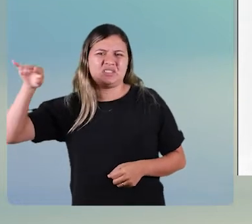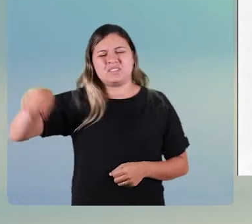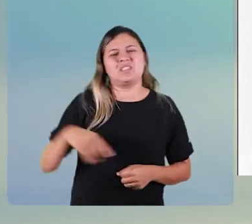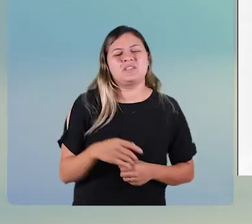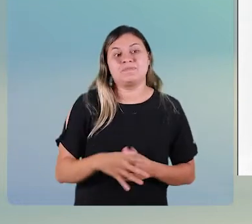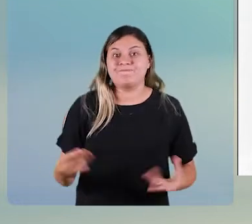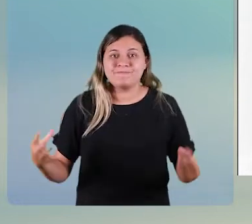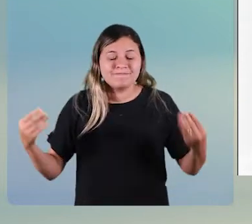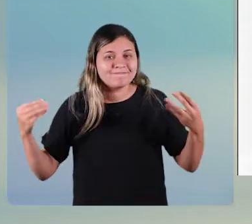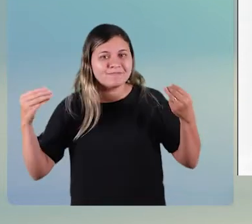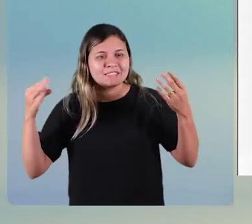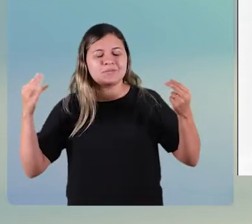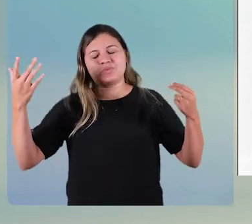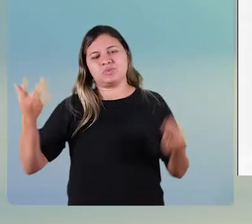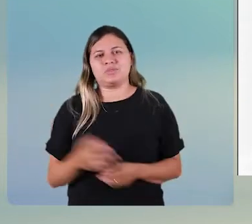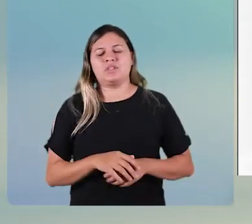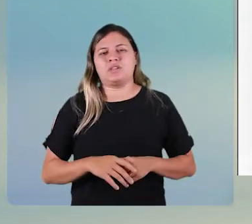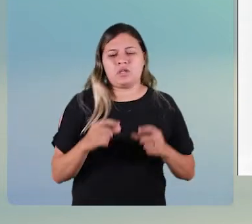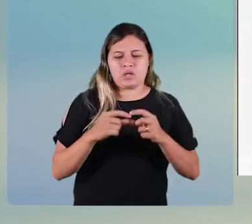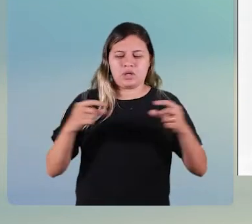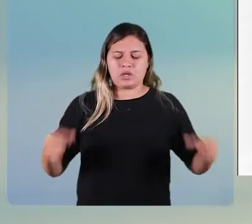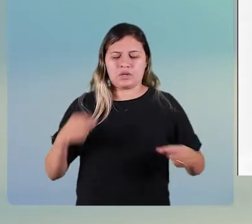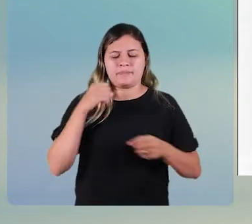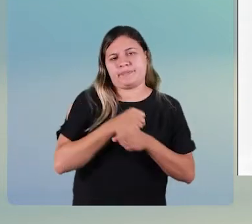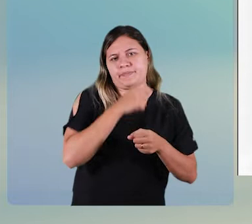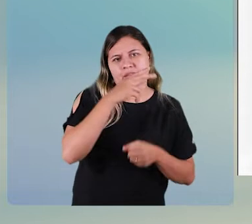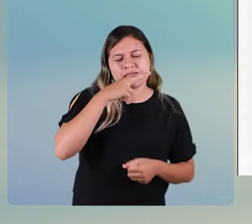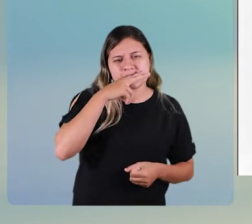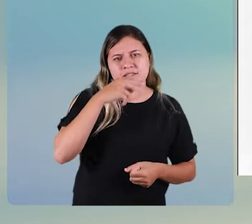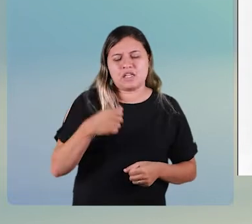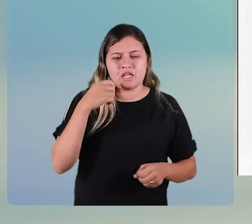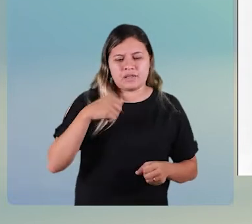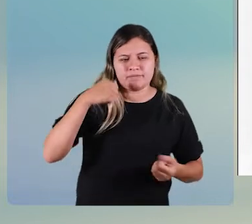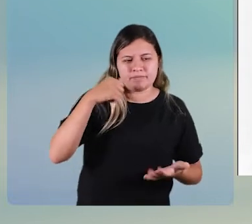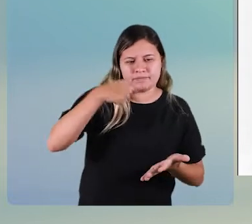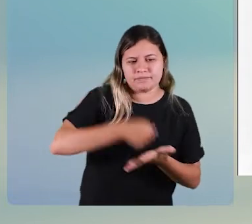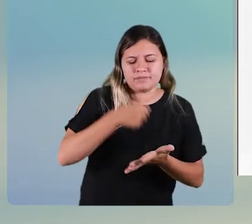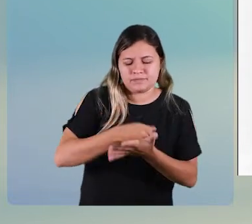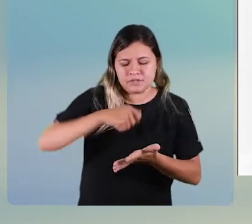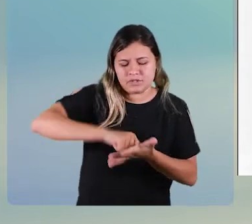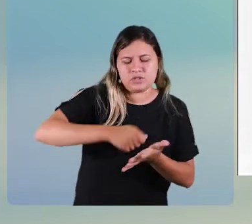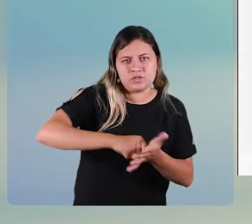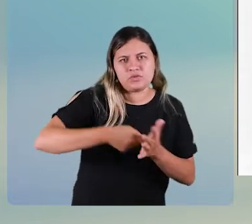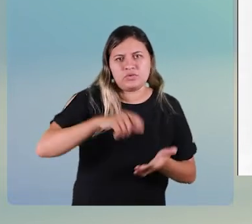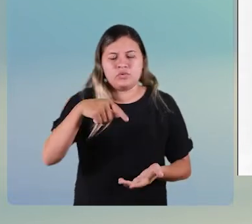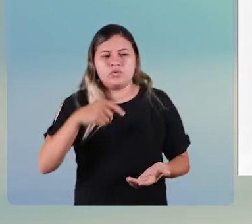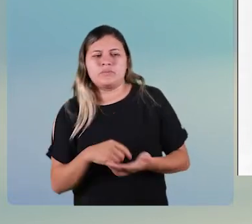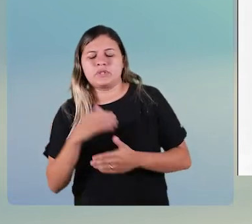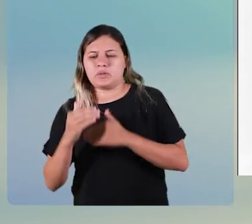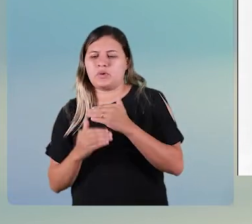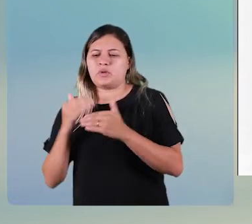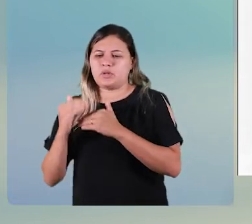acontece? A cana-de-açúcar, né, ela é triturada, aí forma-se aquele caldo, né? Aquele caldo vai